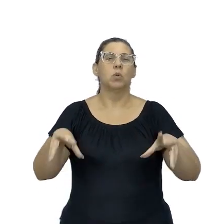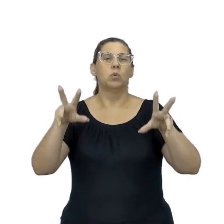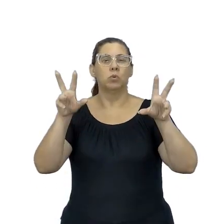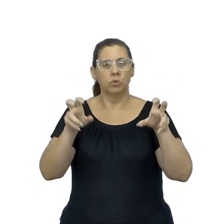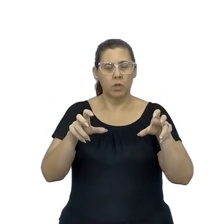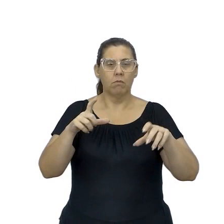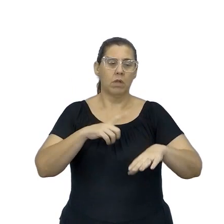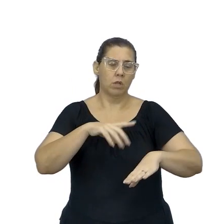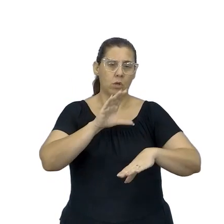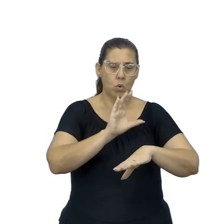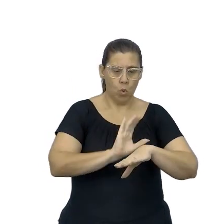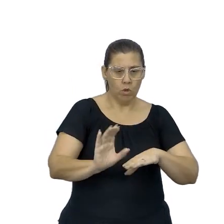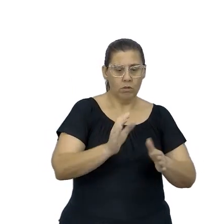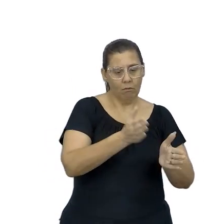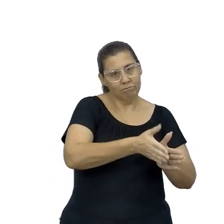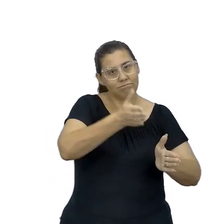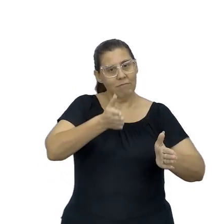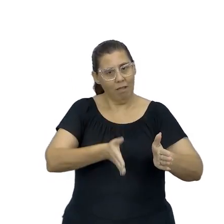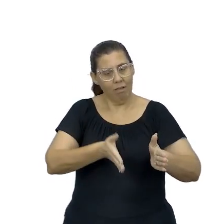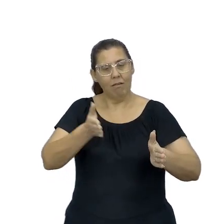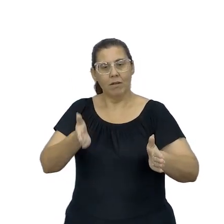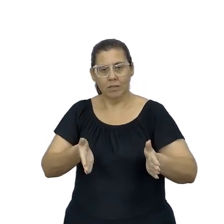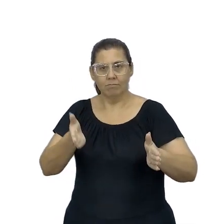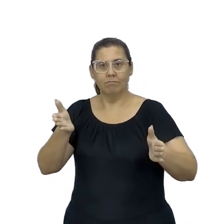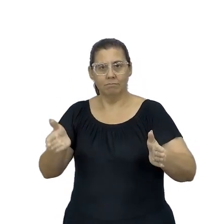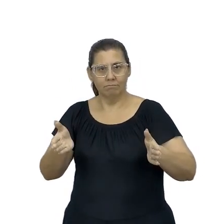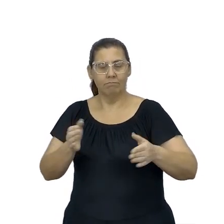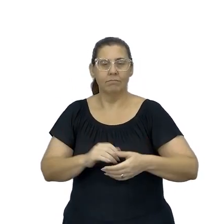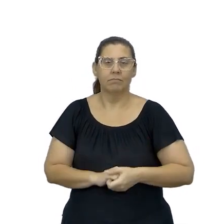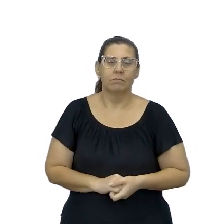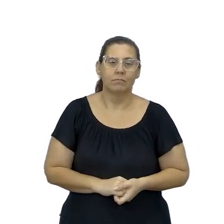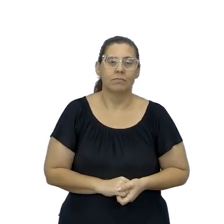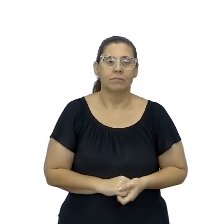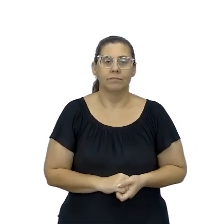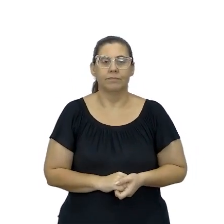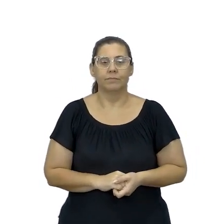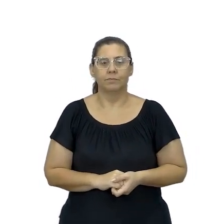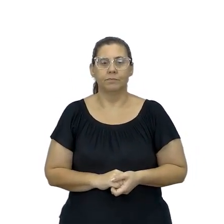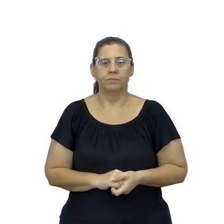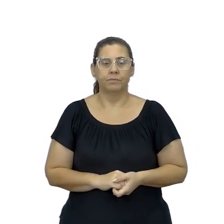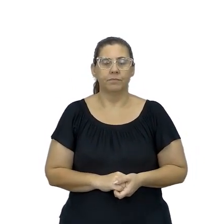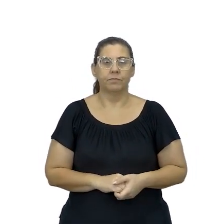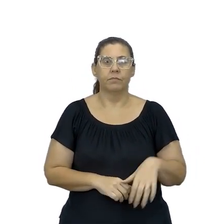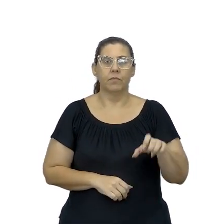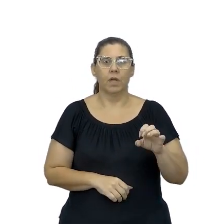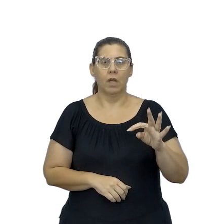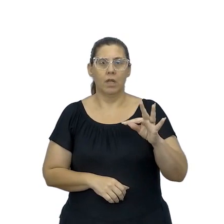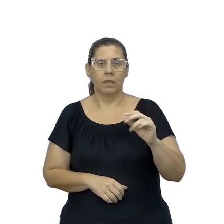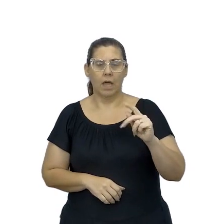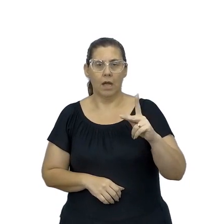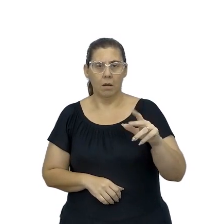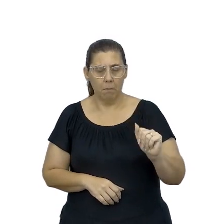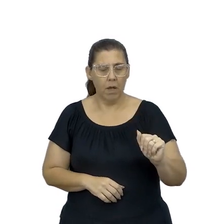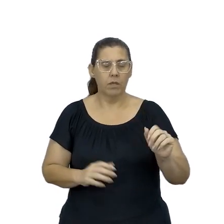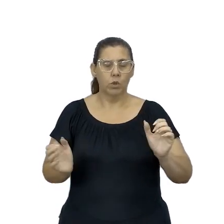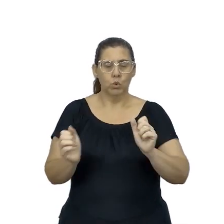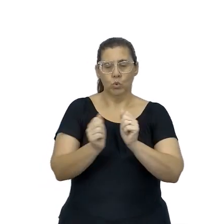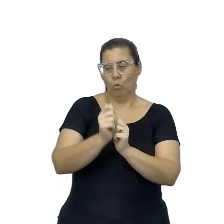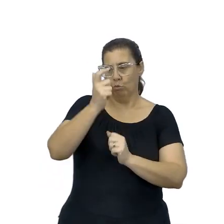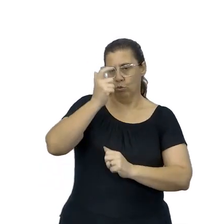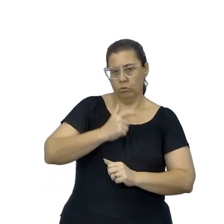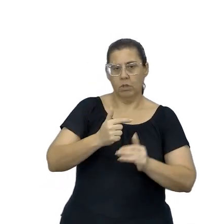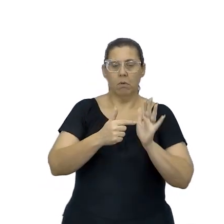as formações de etapa. Desculpa, a formação sempre é uma formação, né, de etapa comigo, que está ali representada